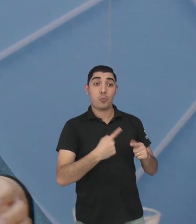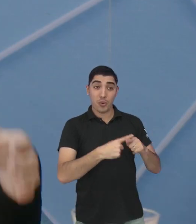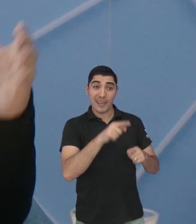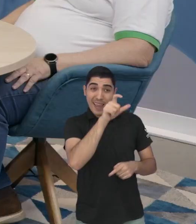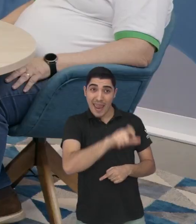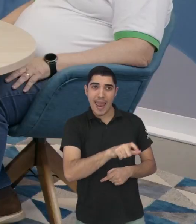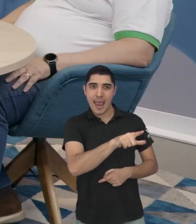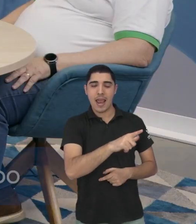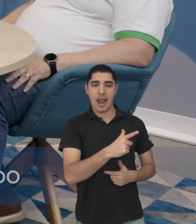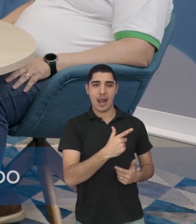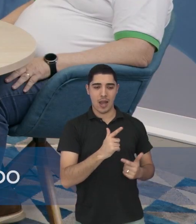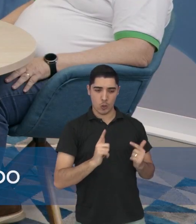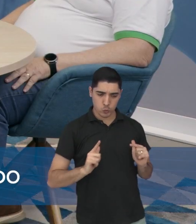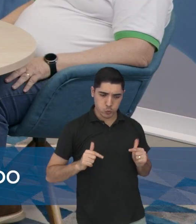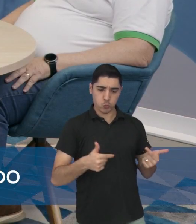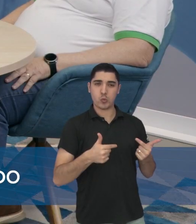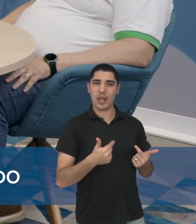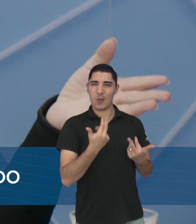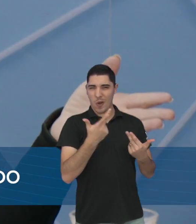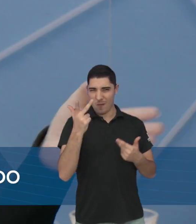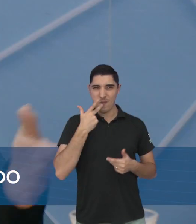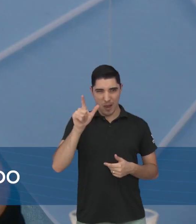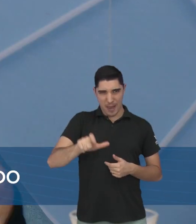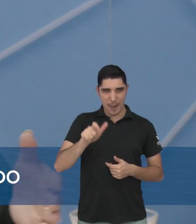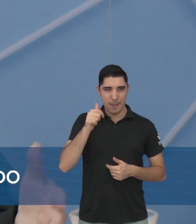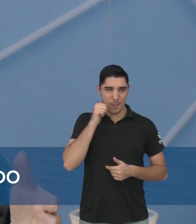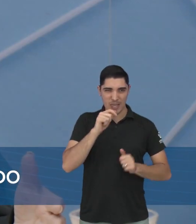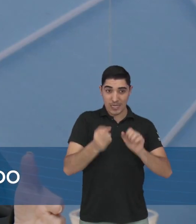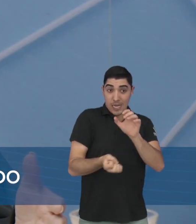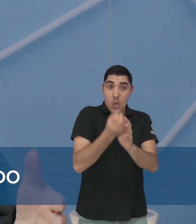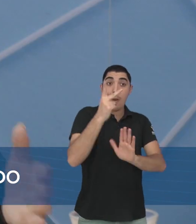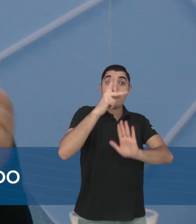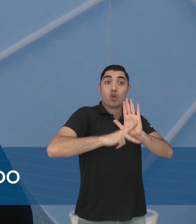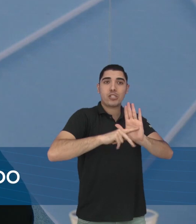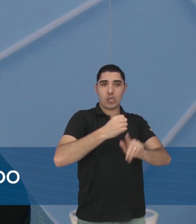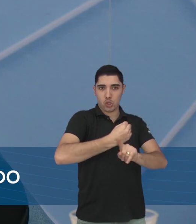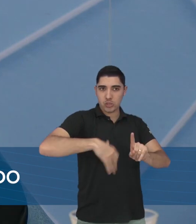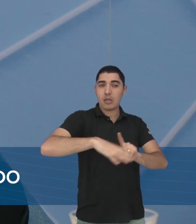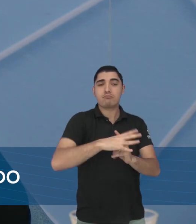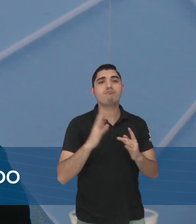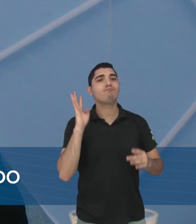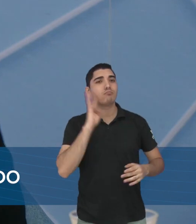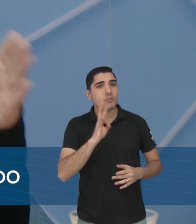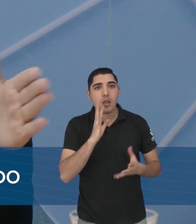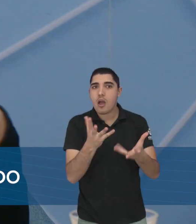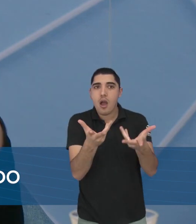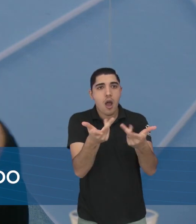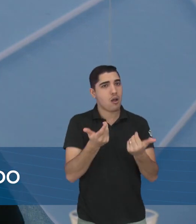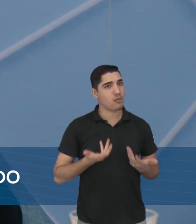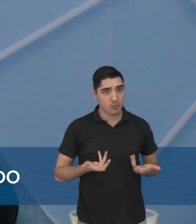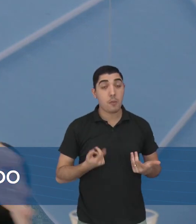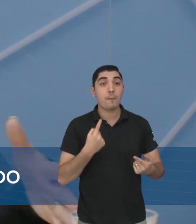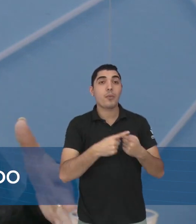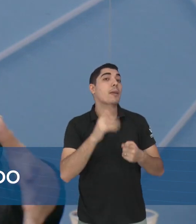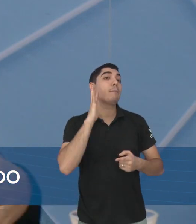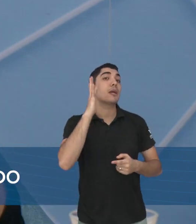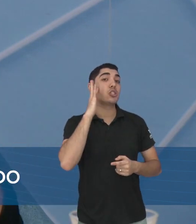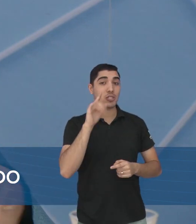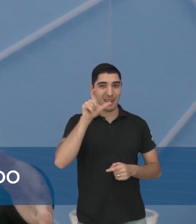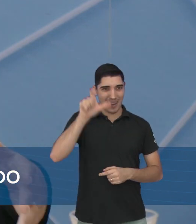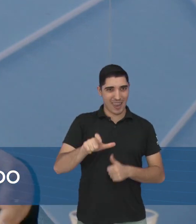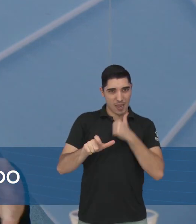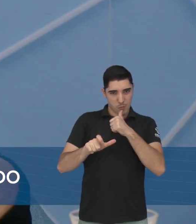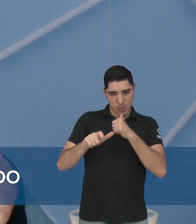ali para, né? Você colocou que ela desenvolveu um projeto social. Que bacana. E o exemplo que ela se torna para esses jovens,